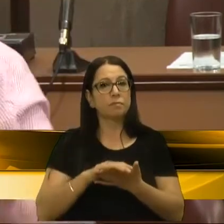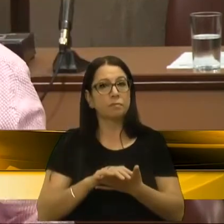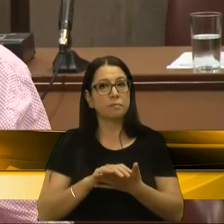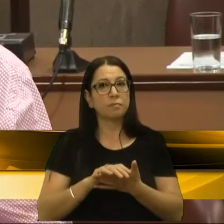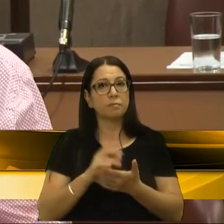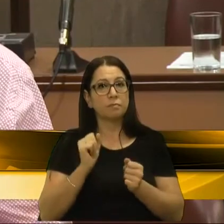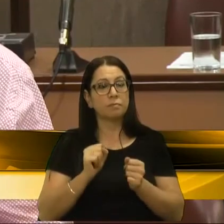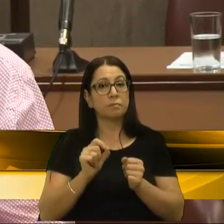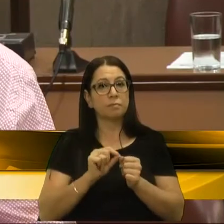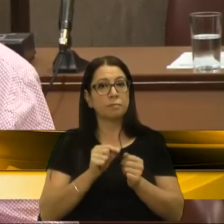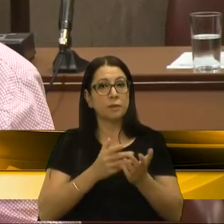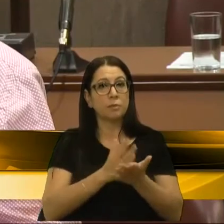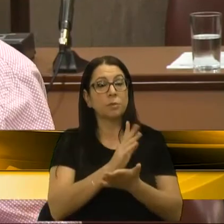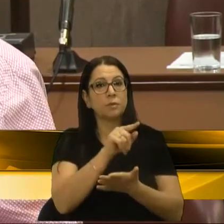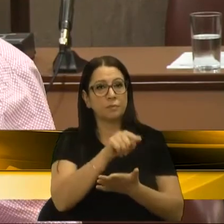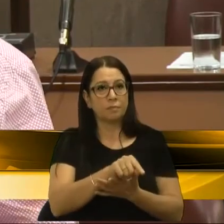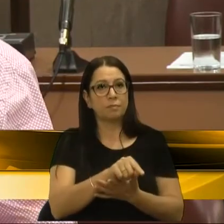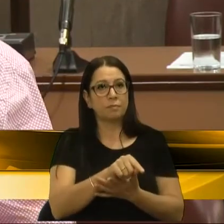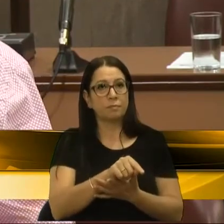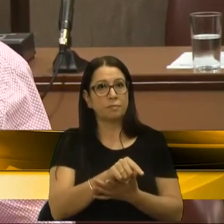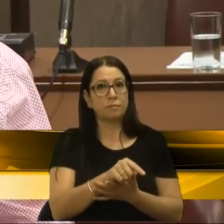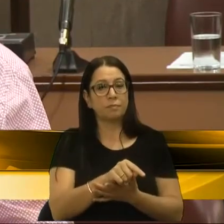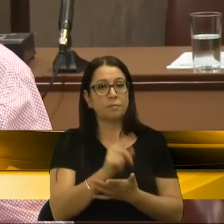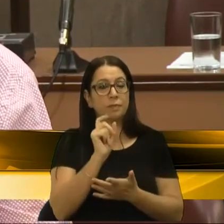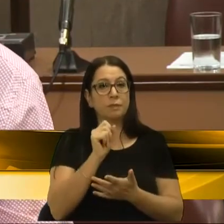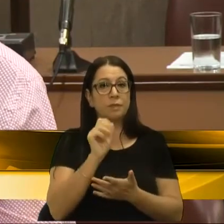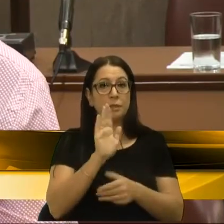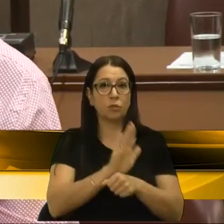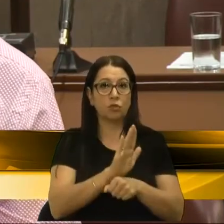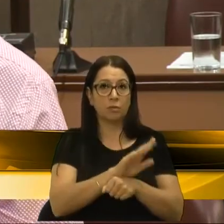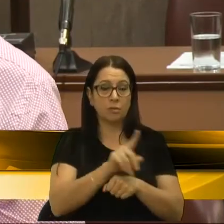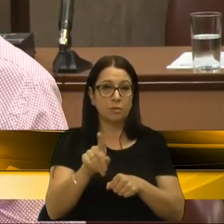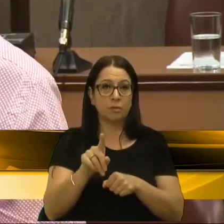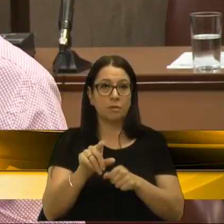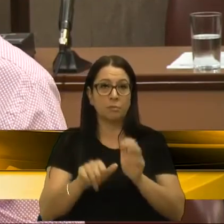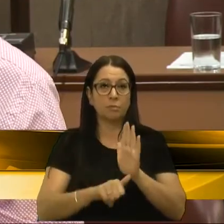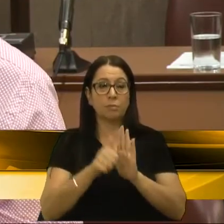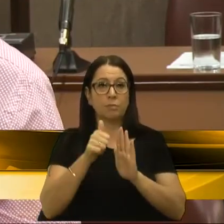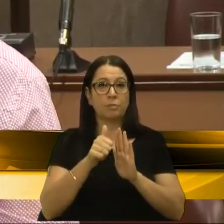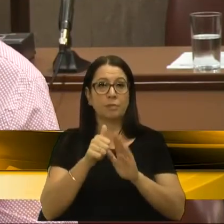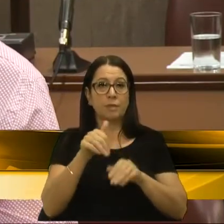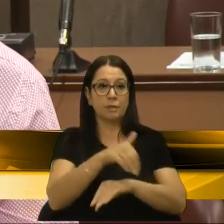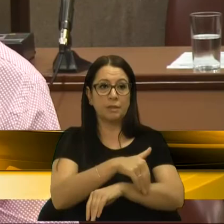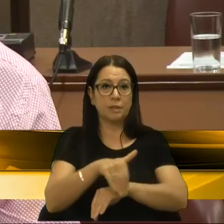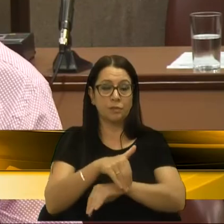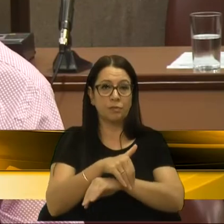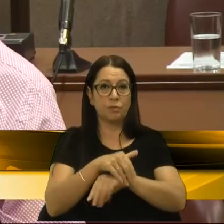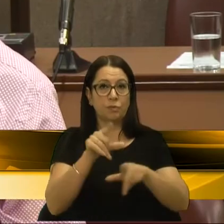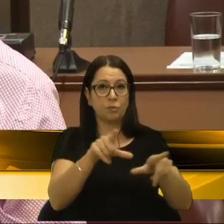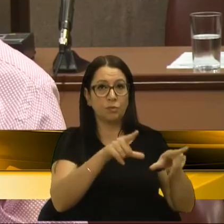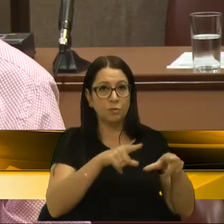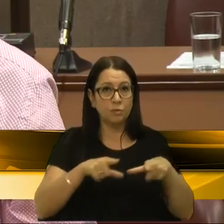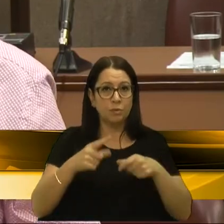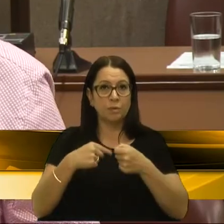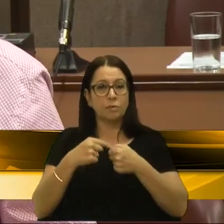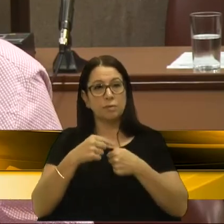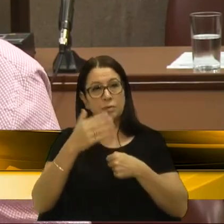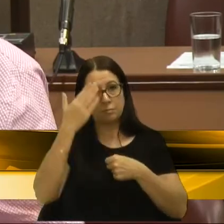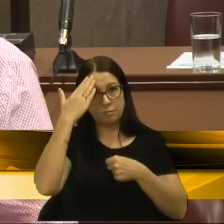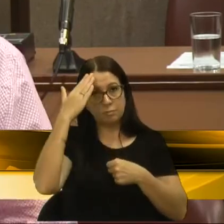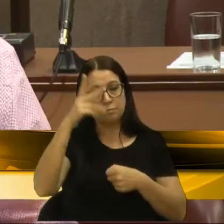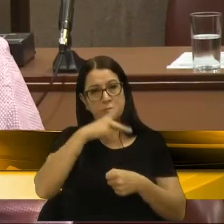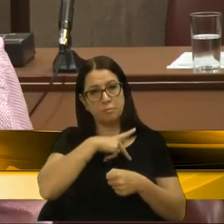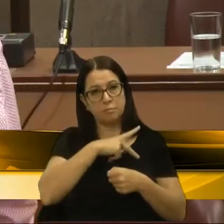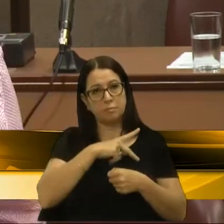que a gente possa aprovar isso, que a gente venha, assim, contribuir para a melhoria das ruas, espaços da nossa cidade. Era isso, senhor